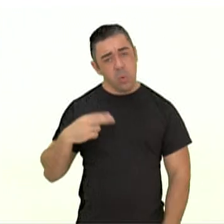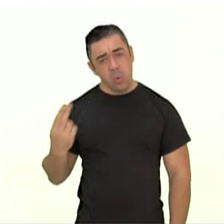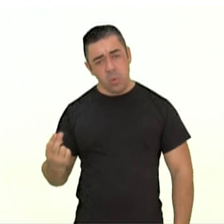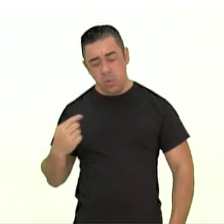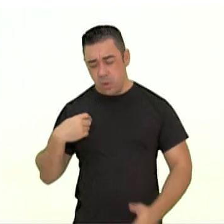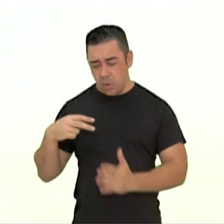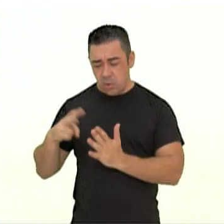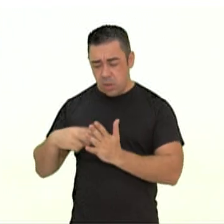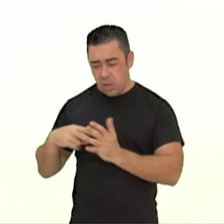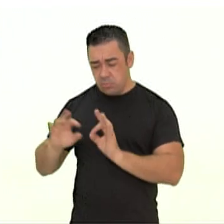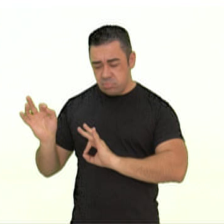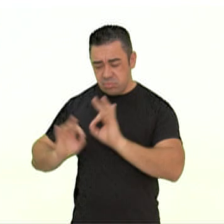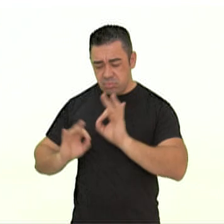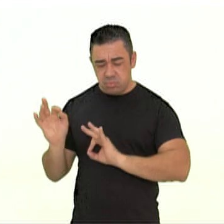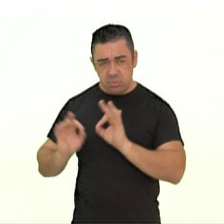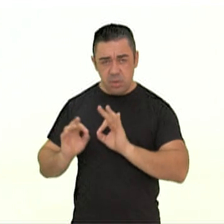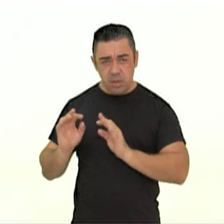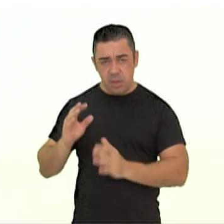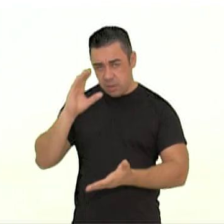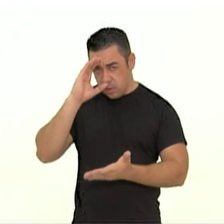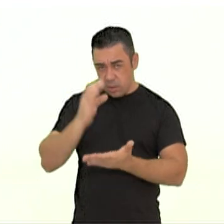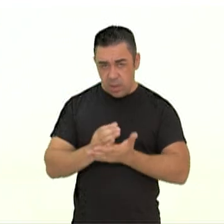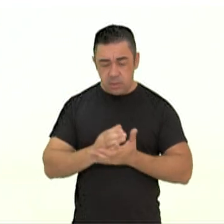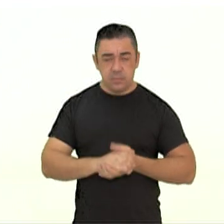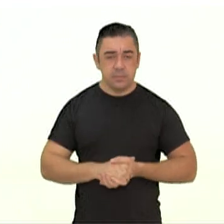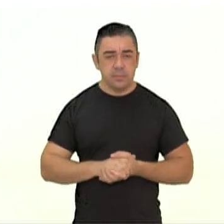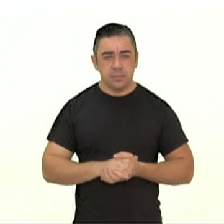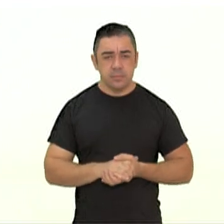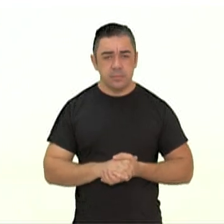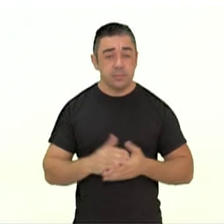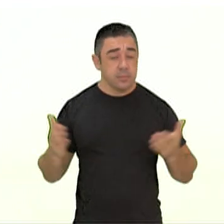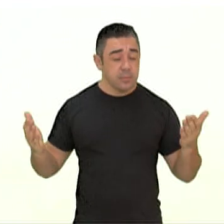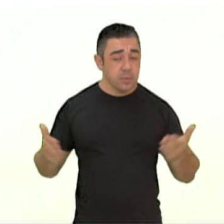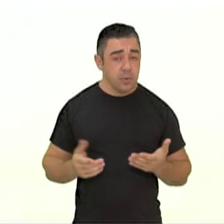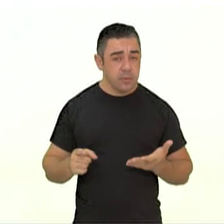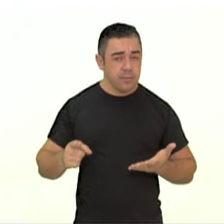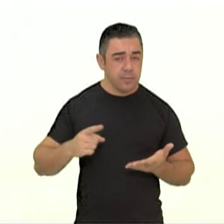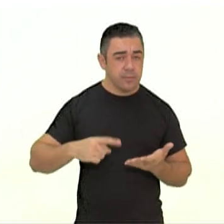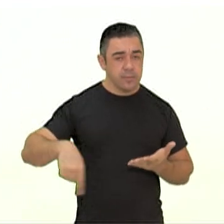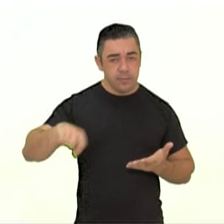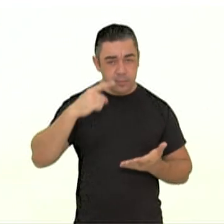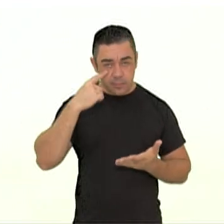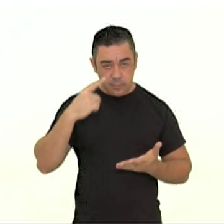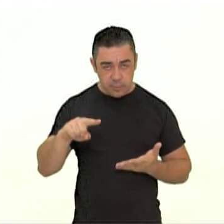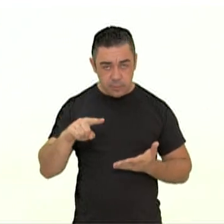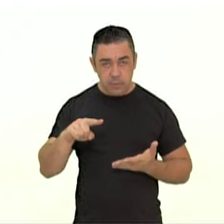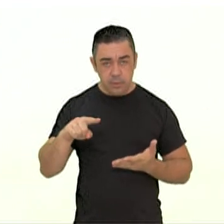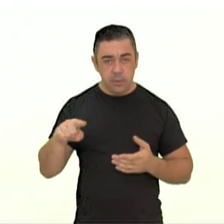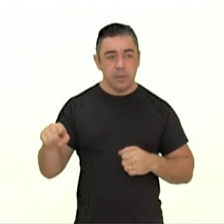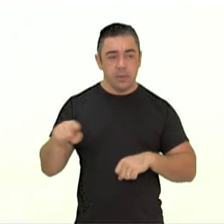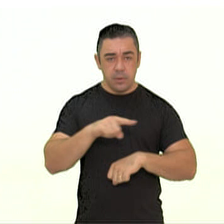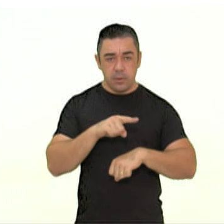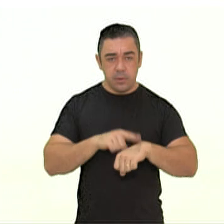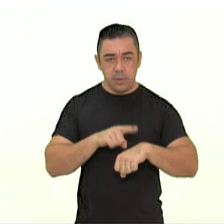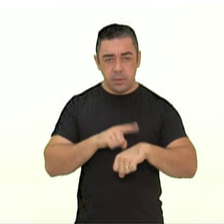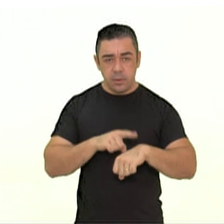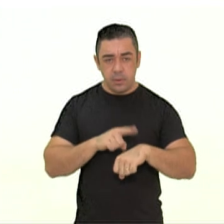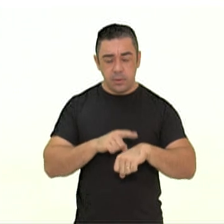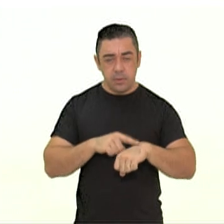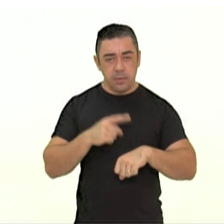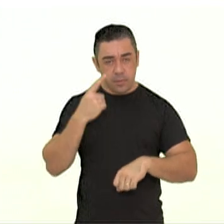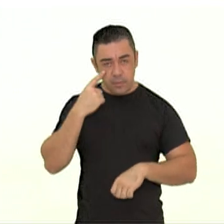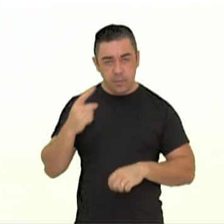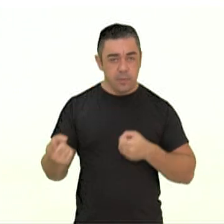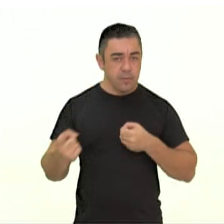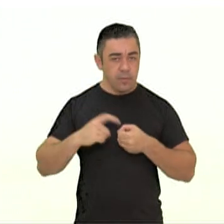ora, esquematizo a tese. Tá? Então, agora, vou dar um tempinho aí para vocês e nós